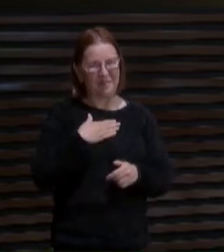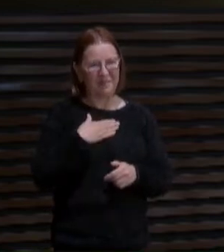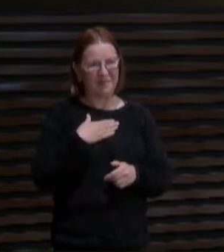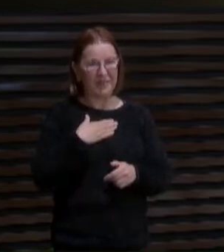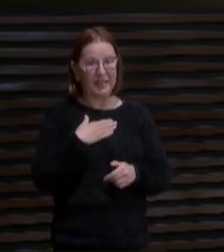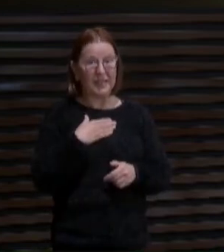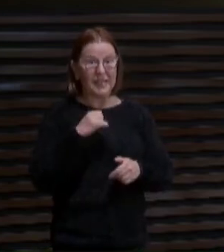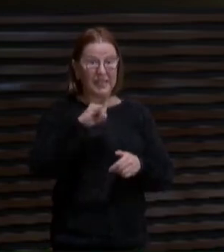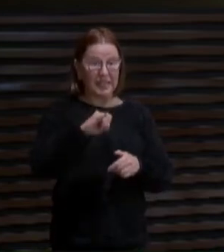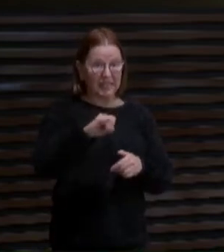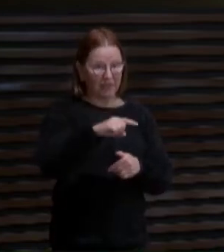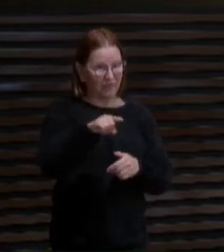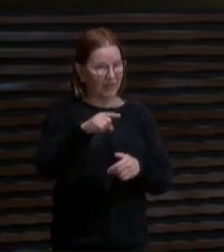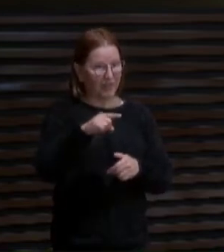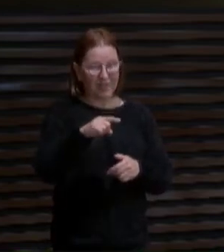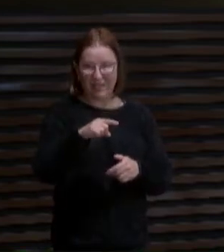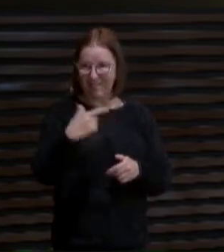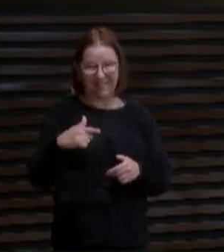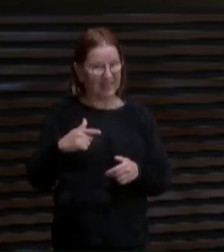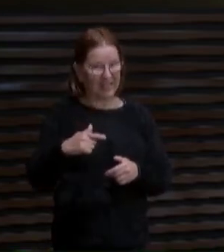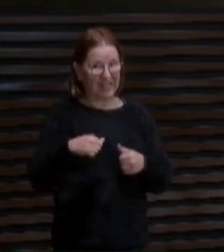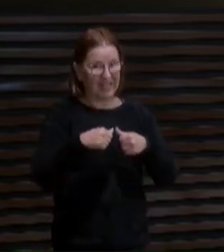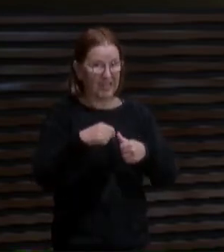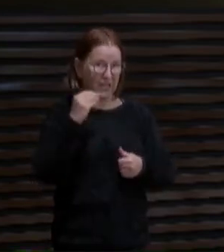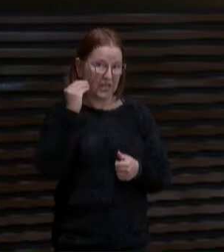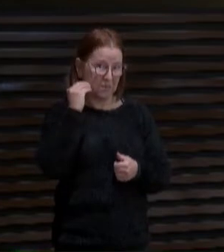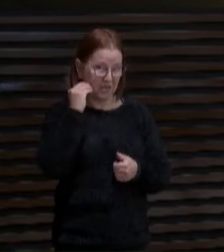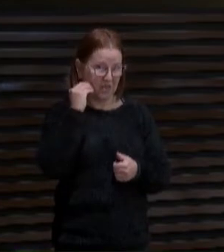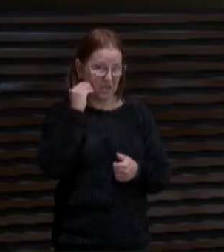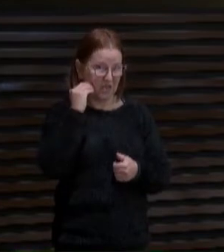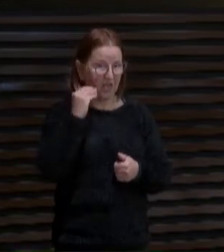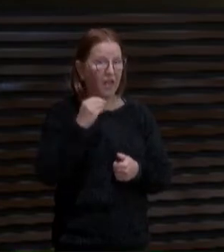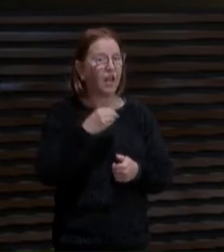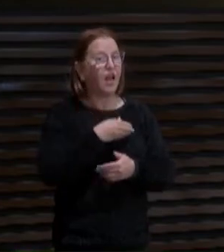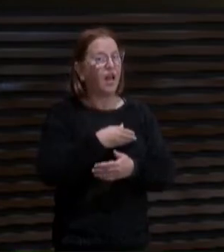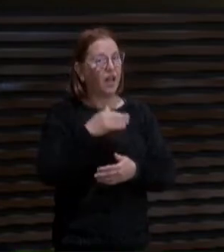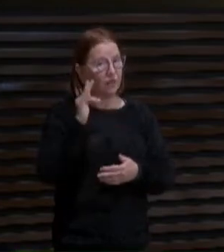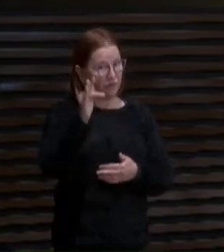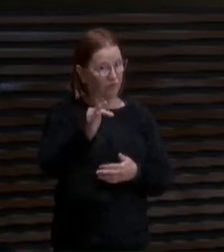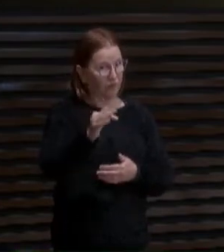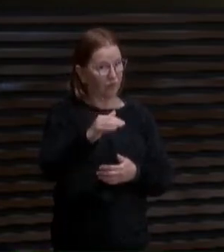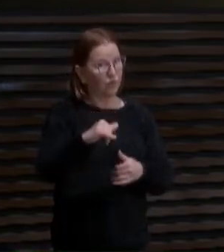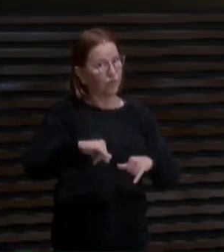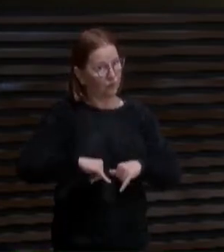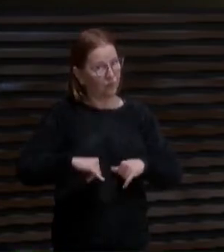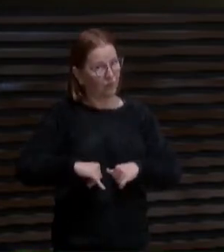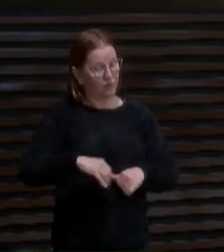por essa experiência você vai sofrer com a ira de Deus quando você sair desse mundo amém